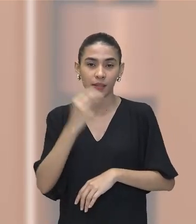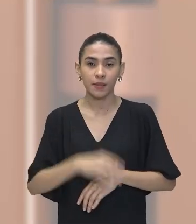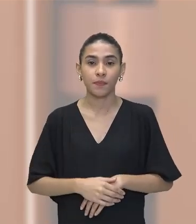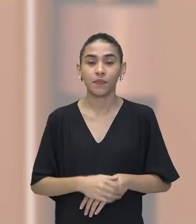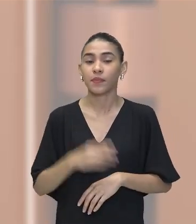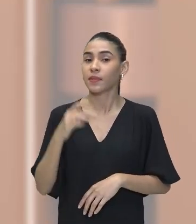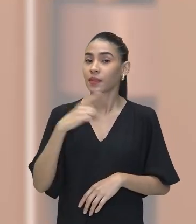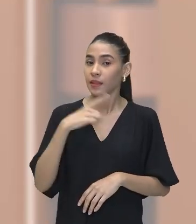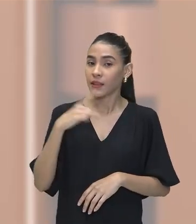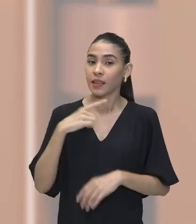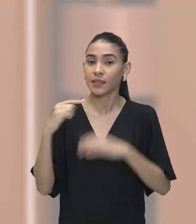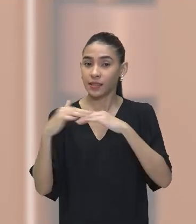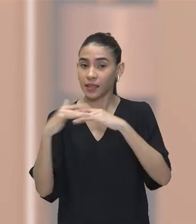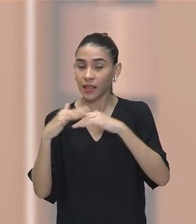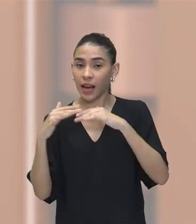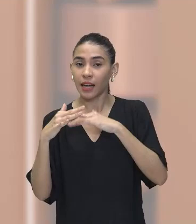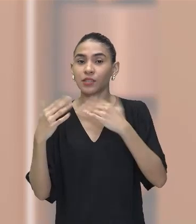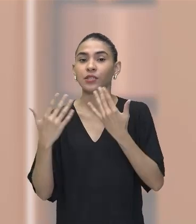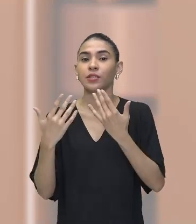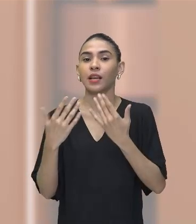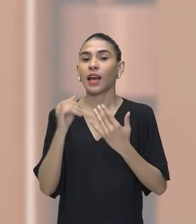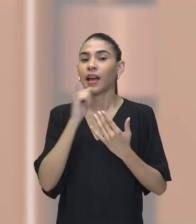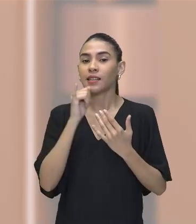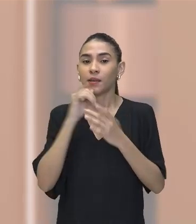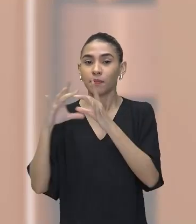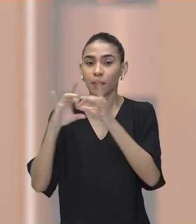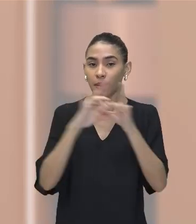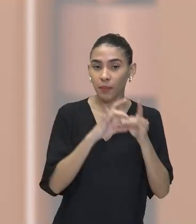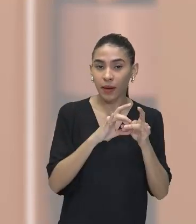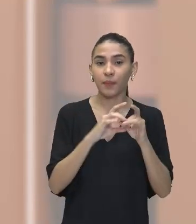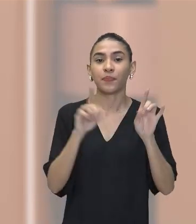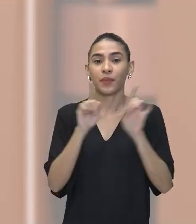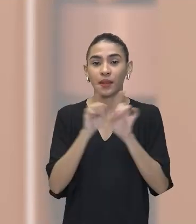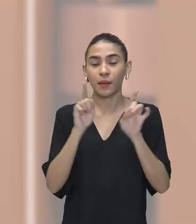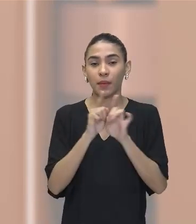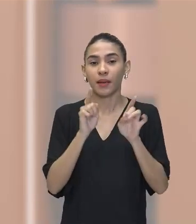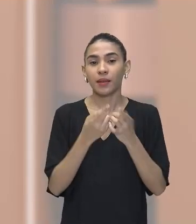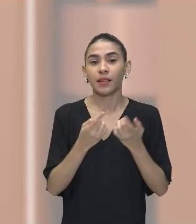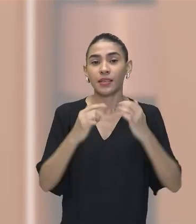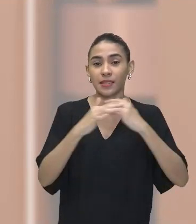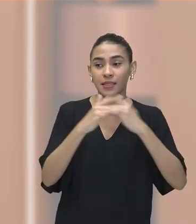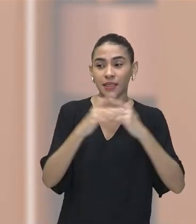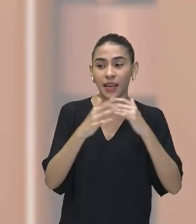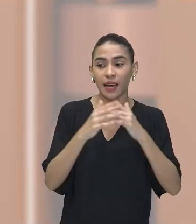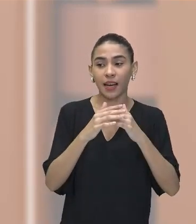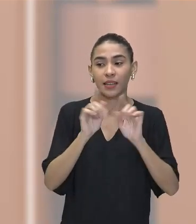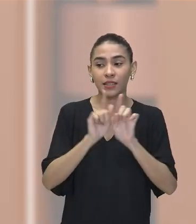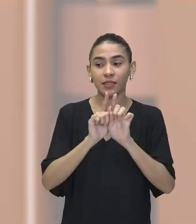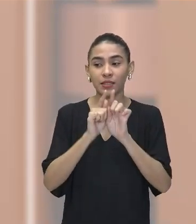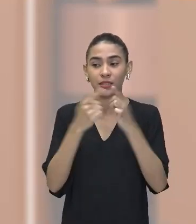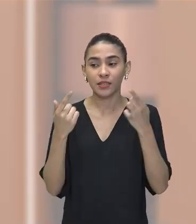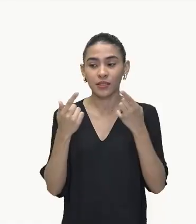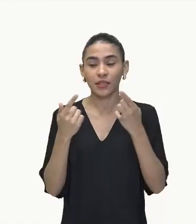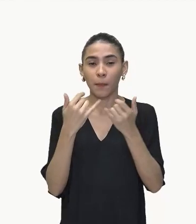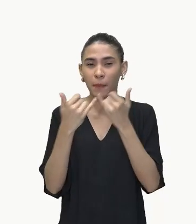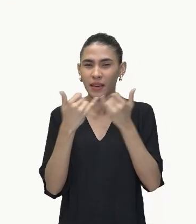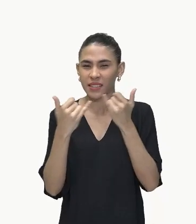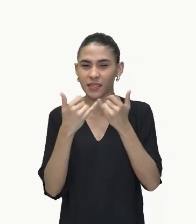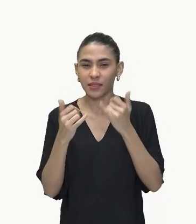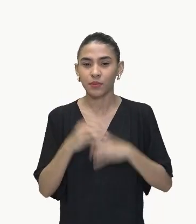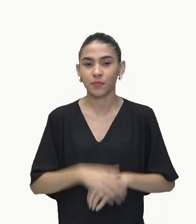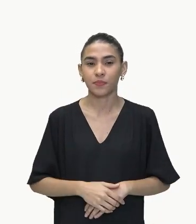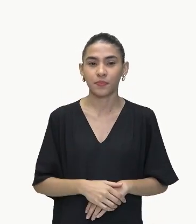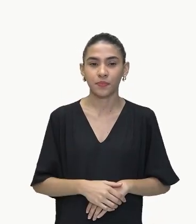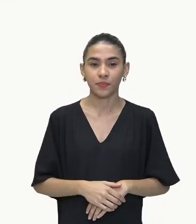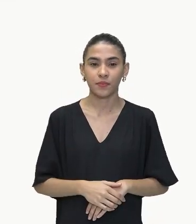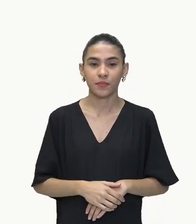são conurbadas e existem cidades que são gêmeas, tá? Existe uma diferença aí nesses dois conceitos. Vamos dar uma olhada